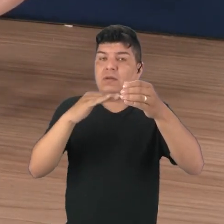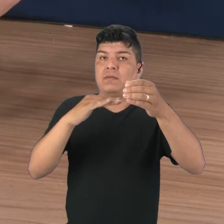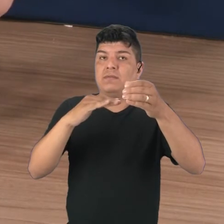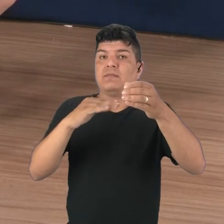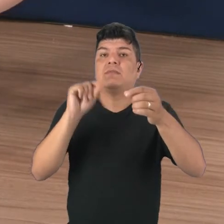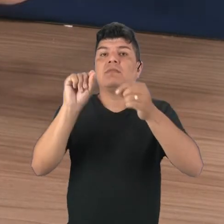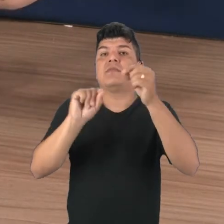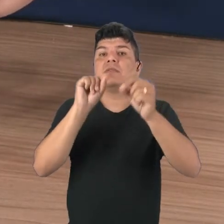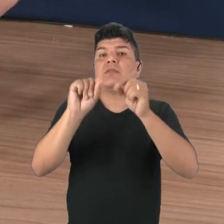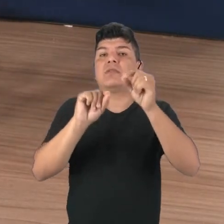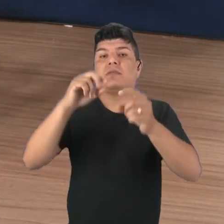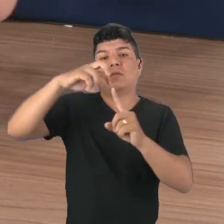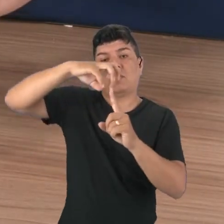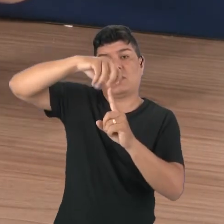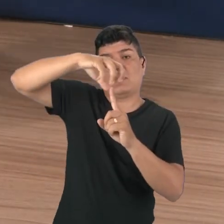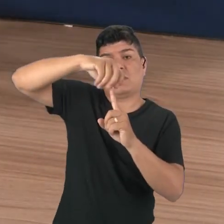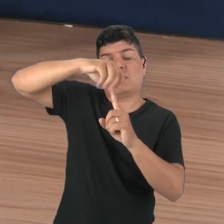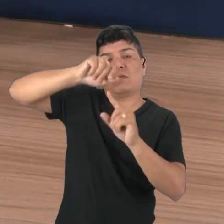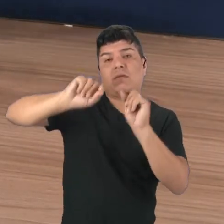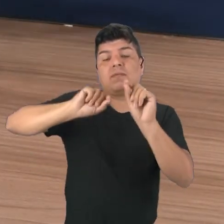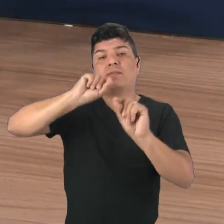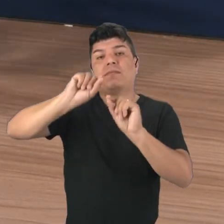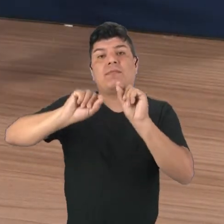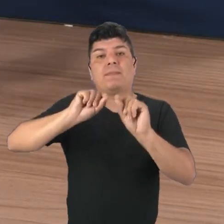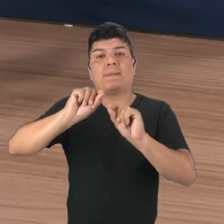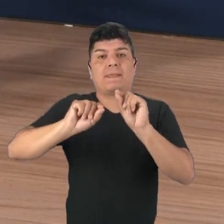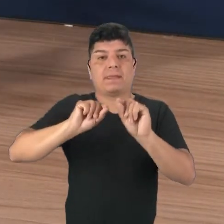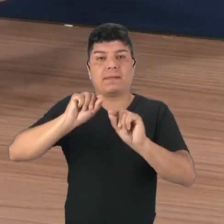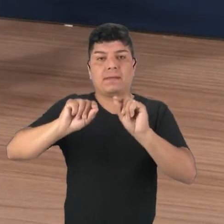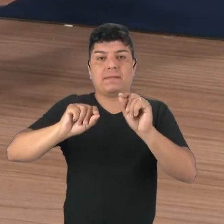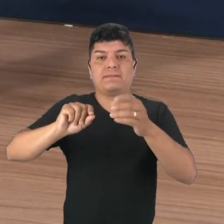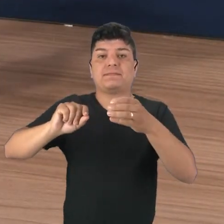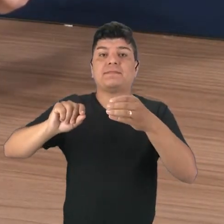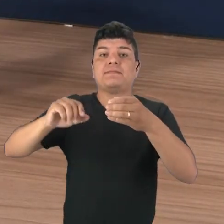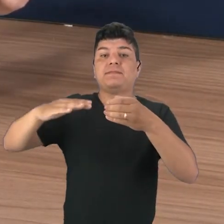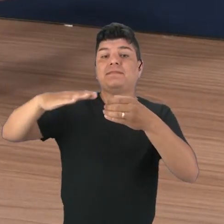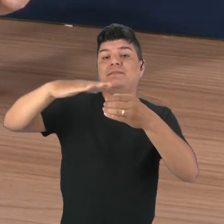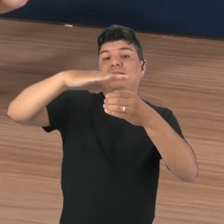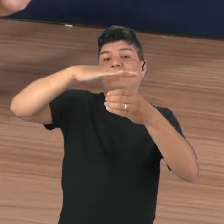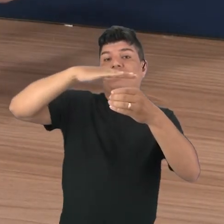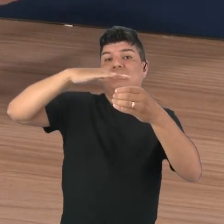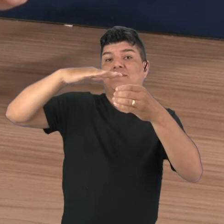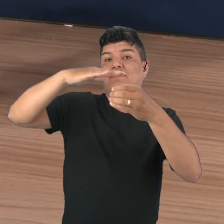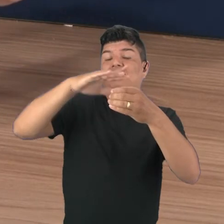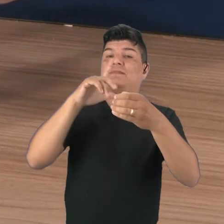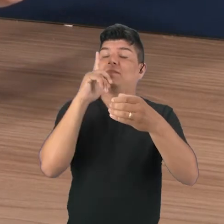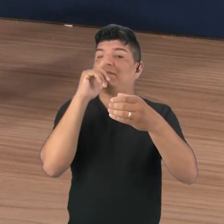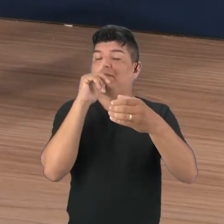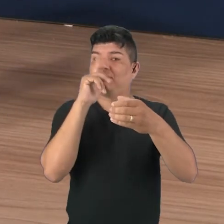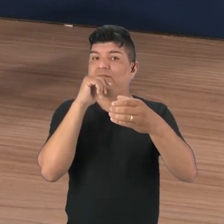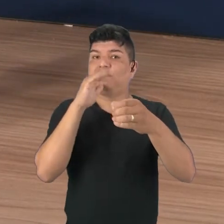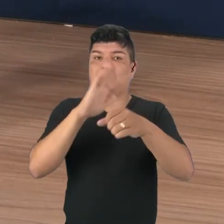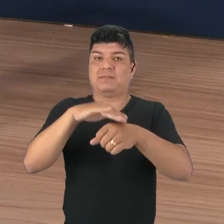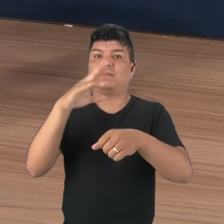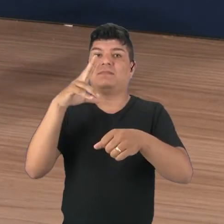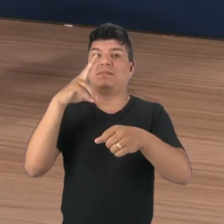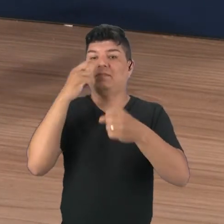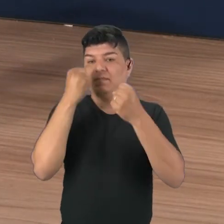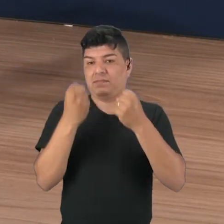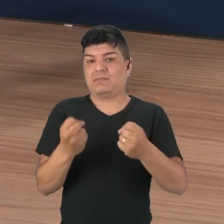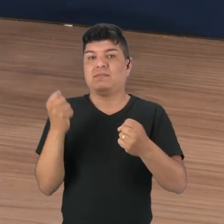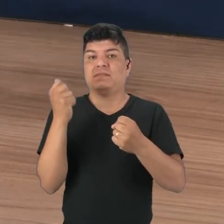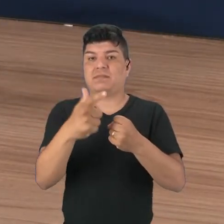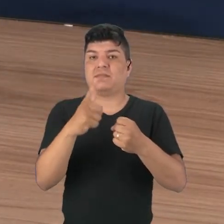E o que aconteceu aqui com a tampinha? Ela ficou sobre a água, então ela é mais densa que a água.